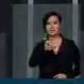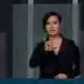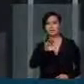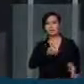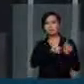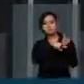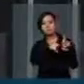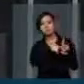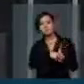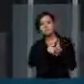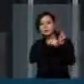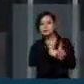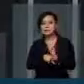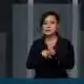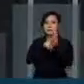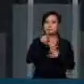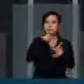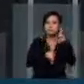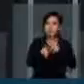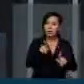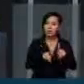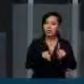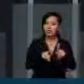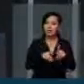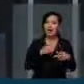para saber se devia ter estatizado a Vale do Rio